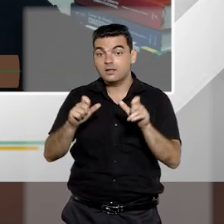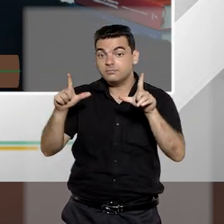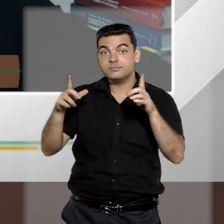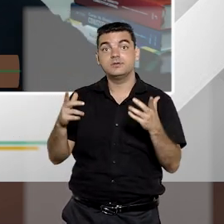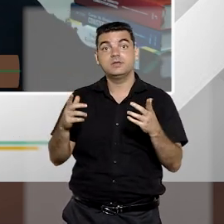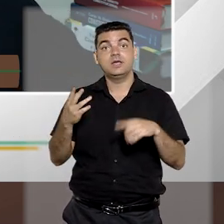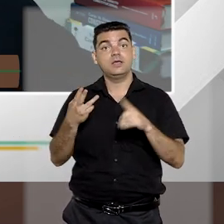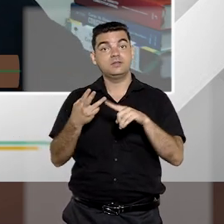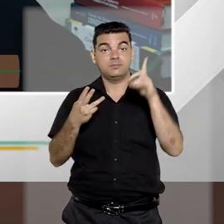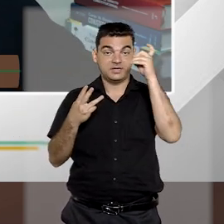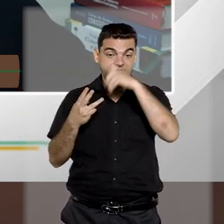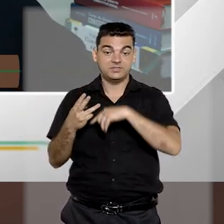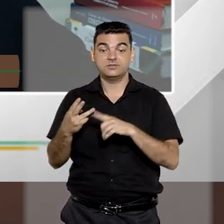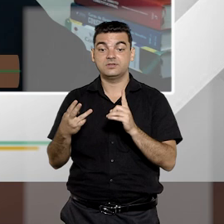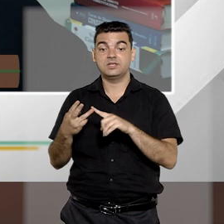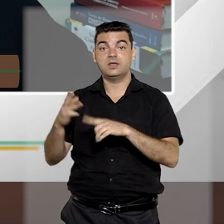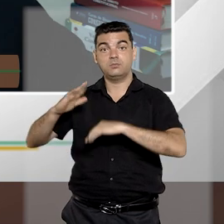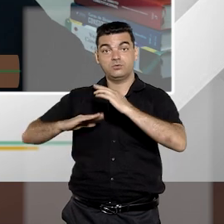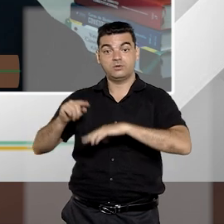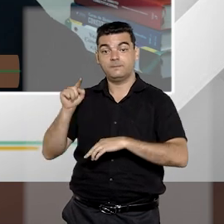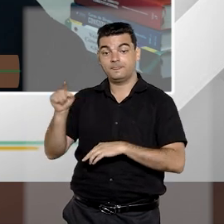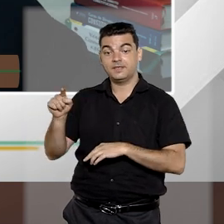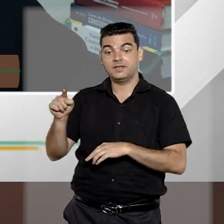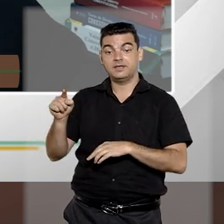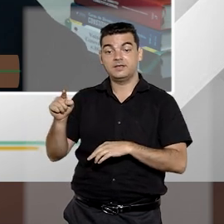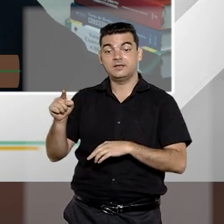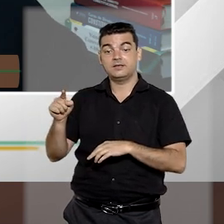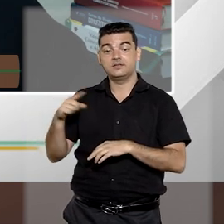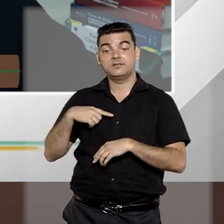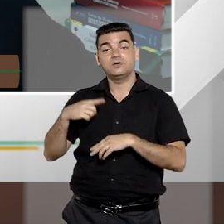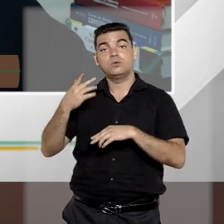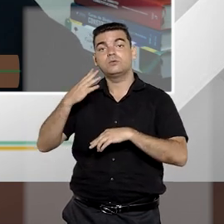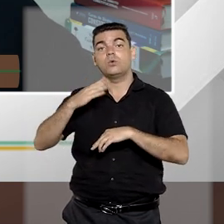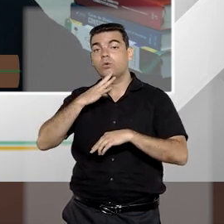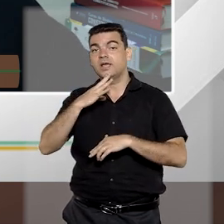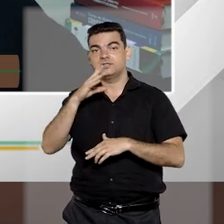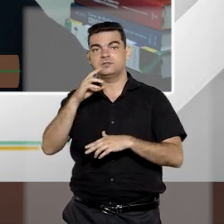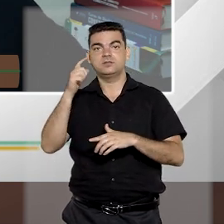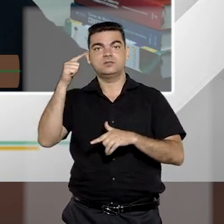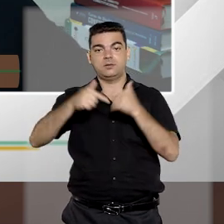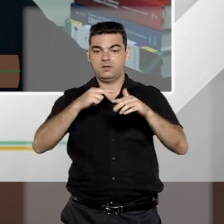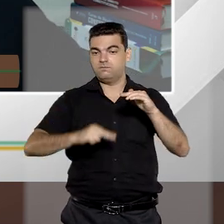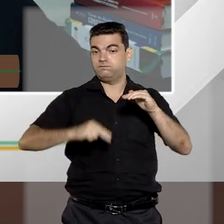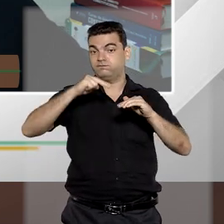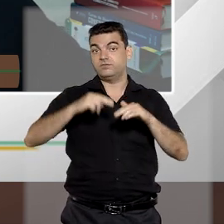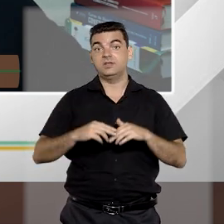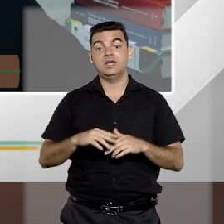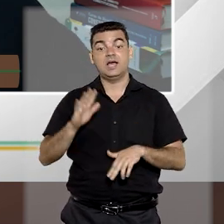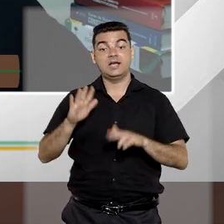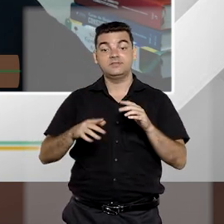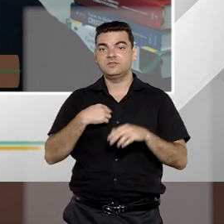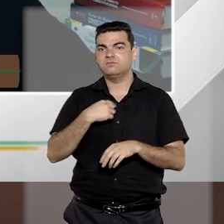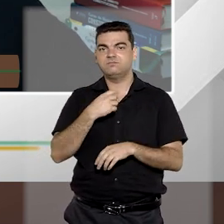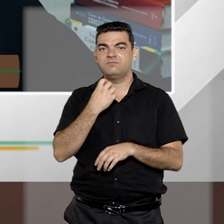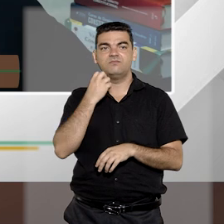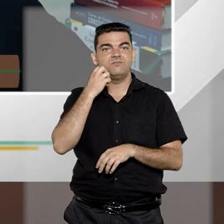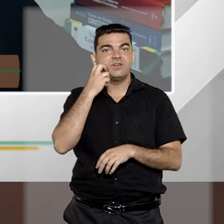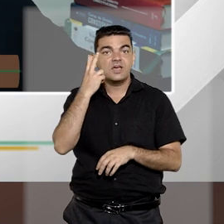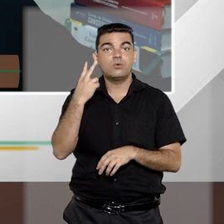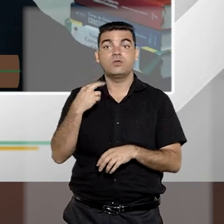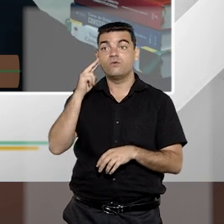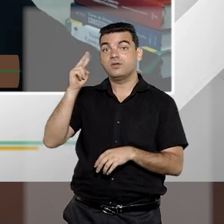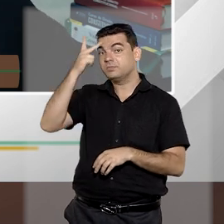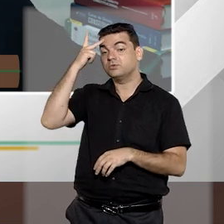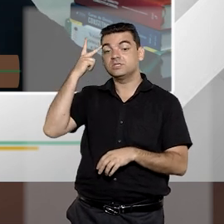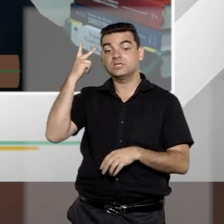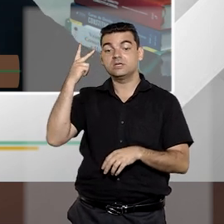ainda tem o terceiro desafio, você precisa que o profissional esteja devidamente treinado, né? Eu já tive situações de extrema humilhação, de